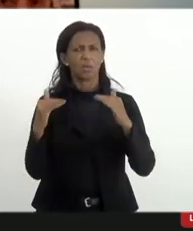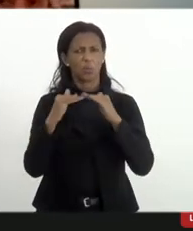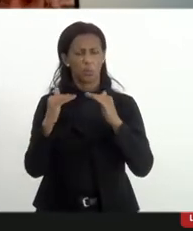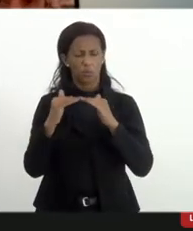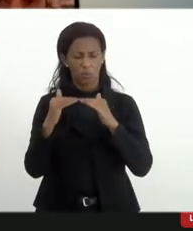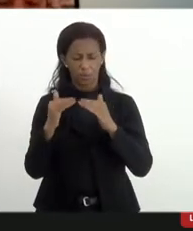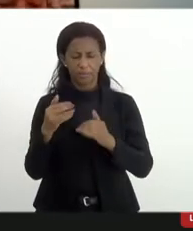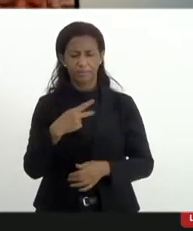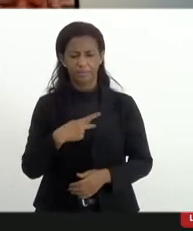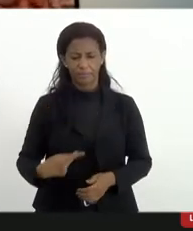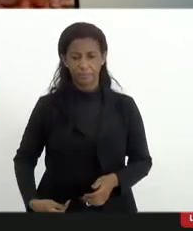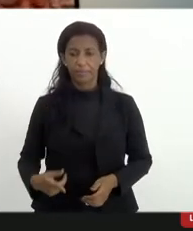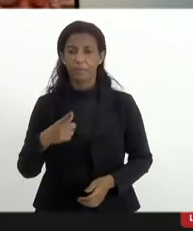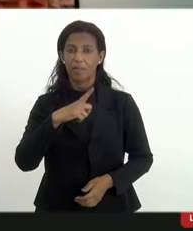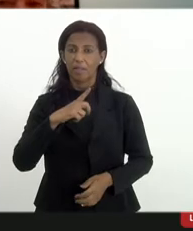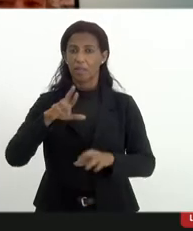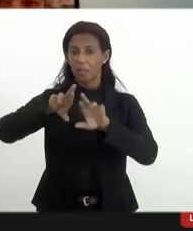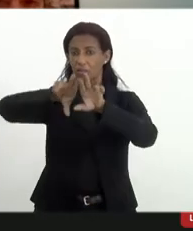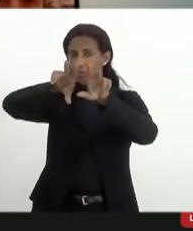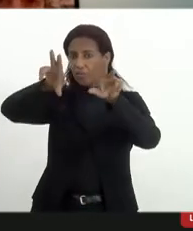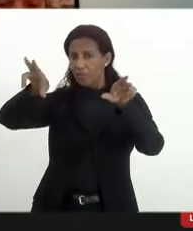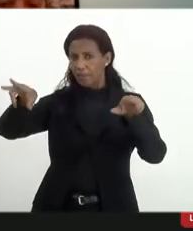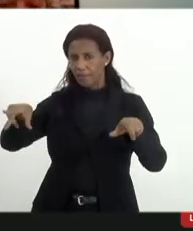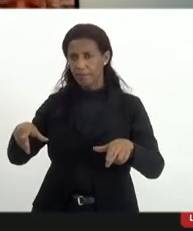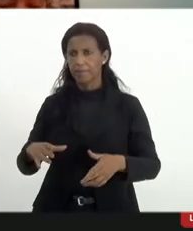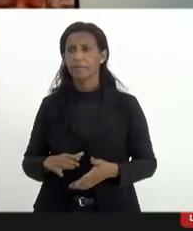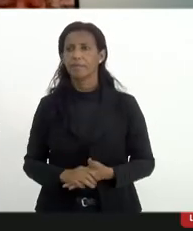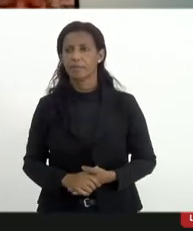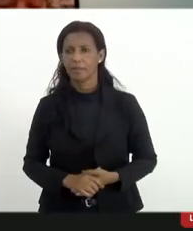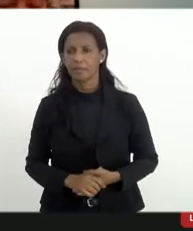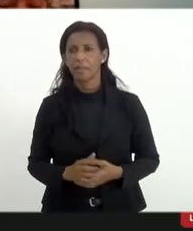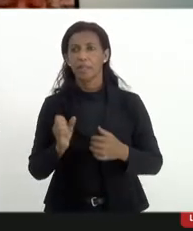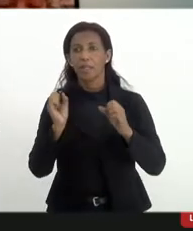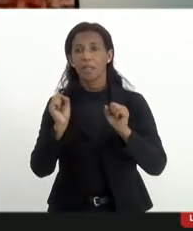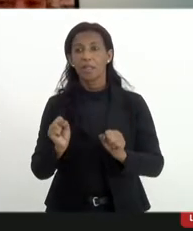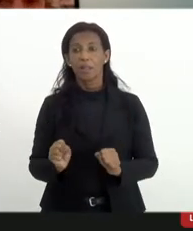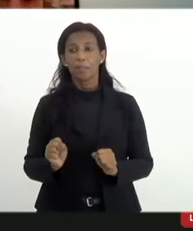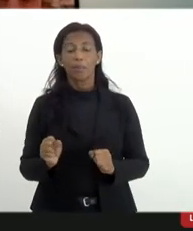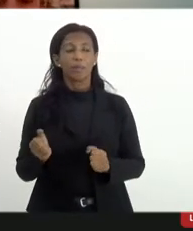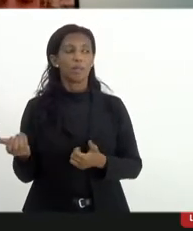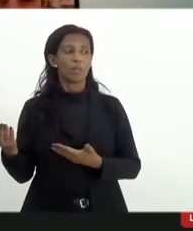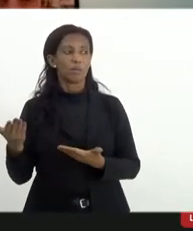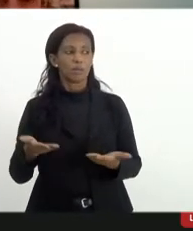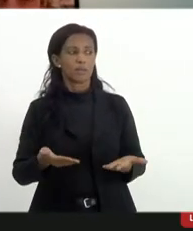que existem diferenças aí que poderiam ensejar